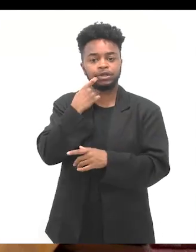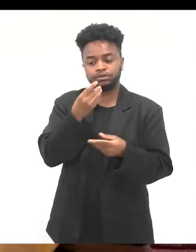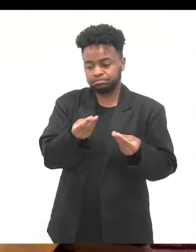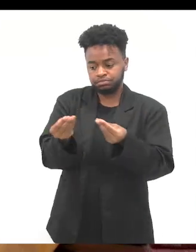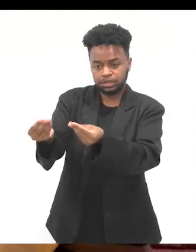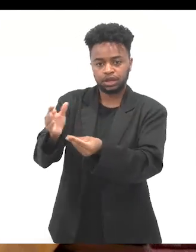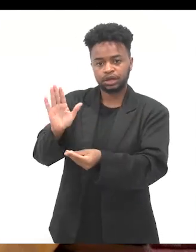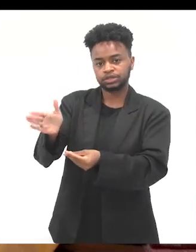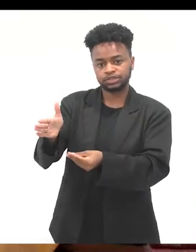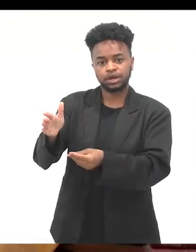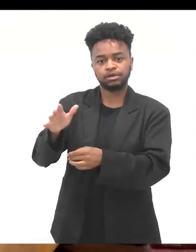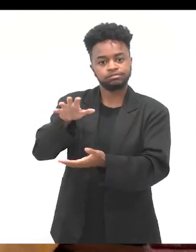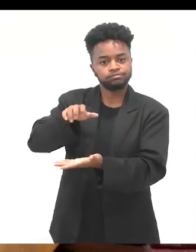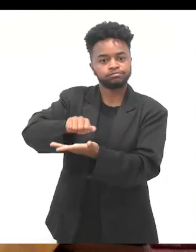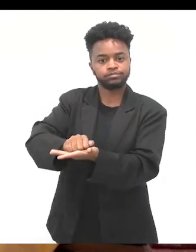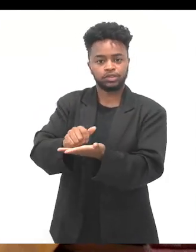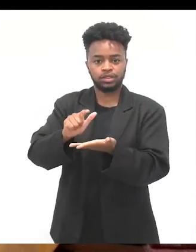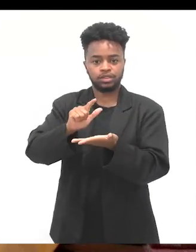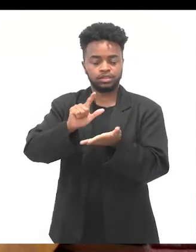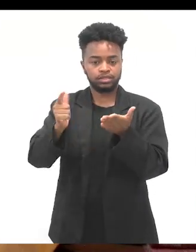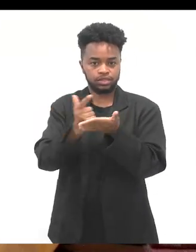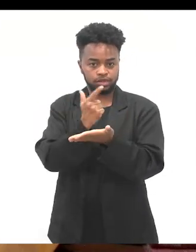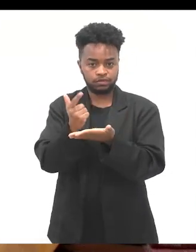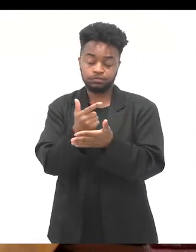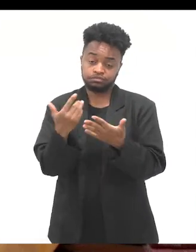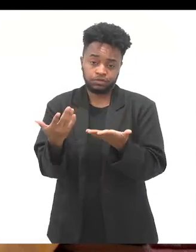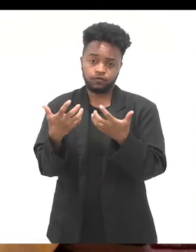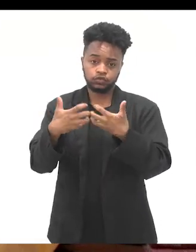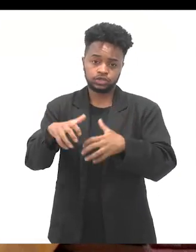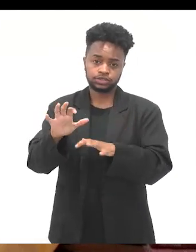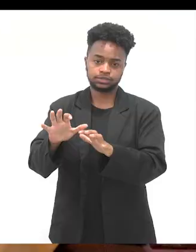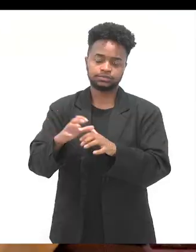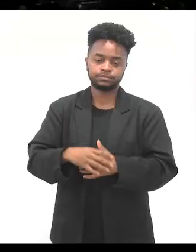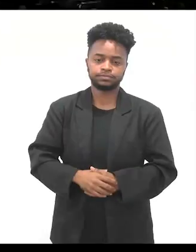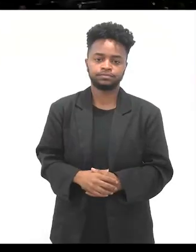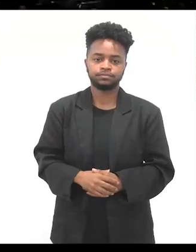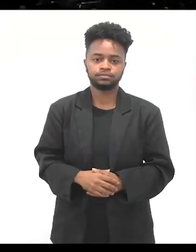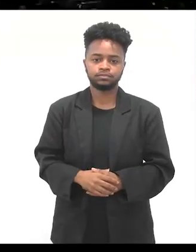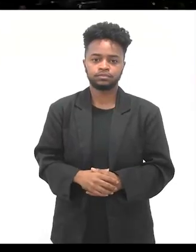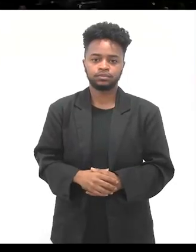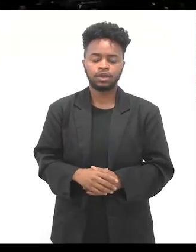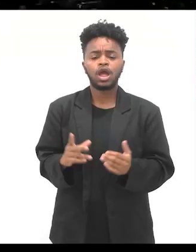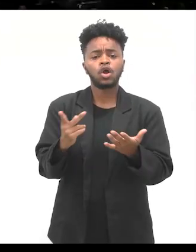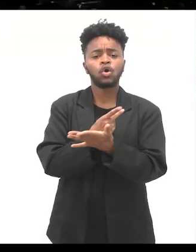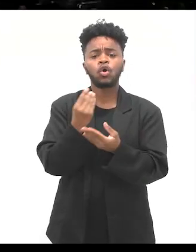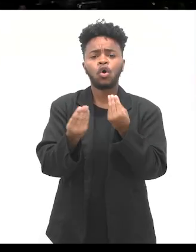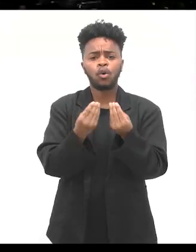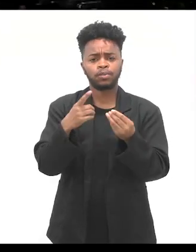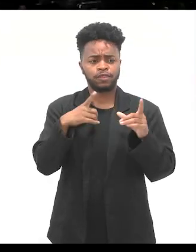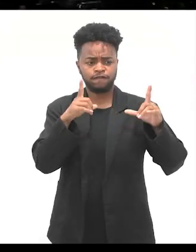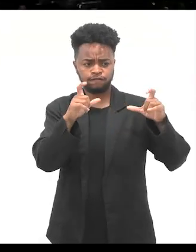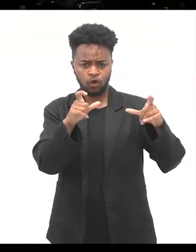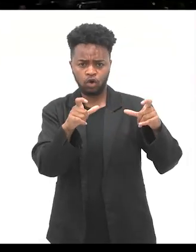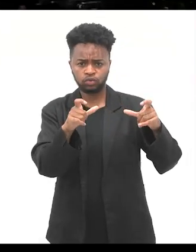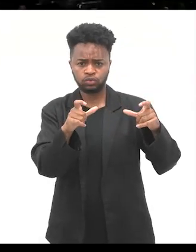doava ali para a questão da escrita do livro. Era assim que era, né? E aí, como é que acontecia? Ele era